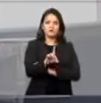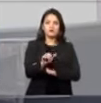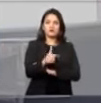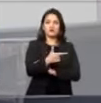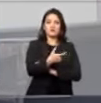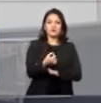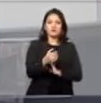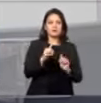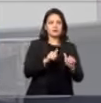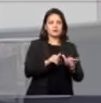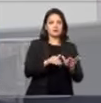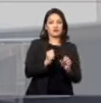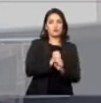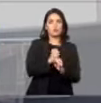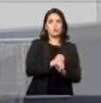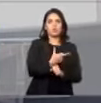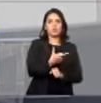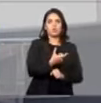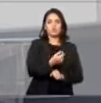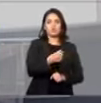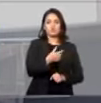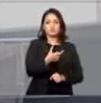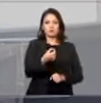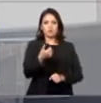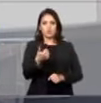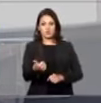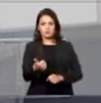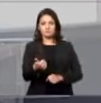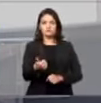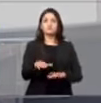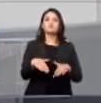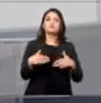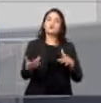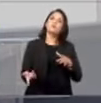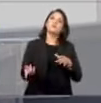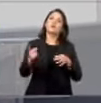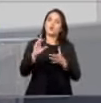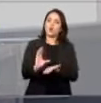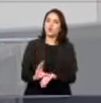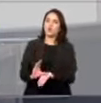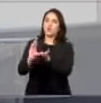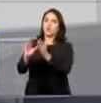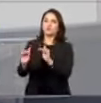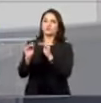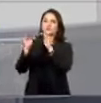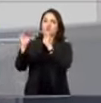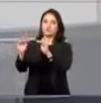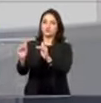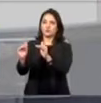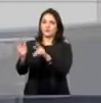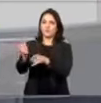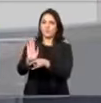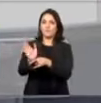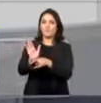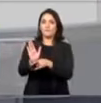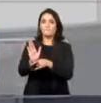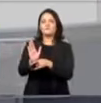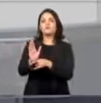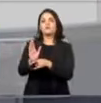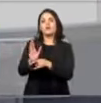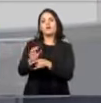de 2001. Portanto, o retorno do Conselho Superior ao âmbito da Casa